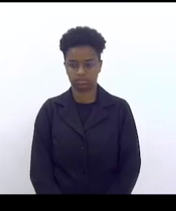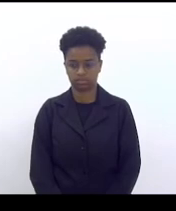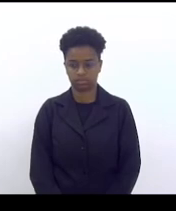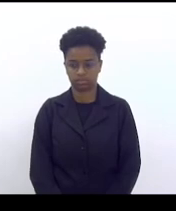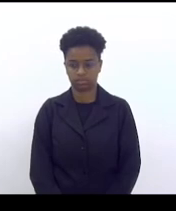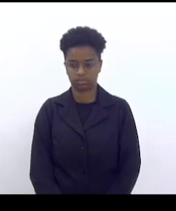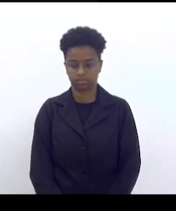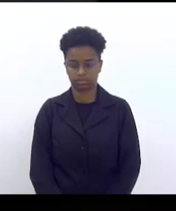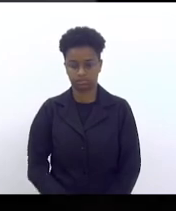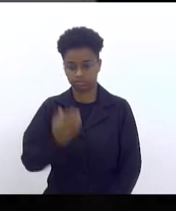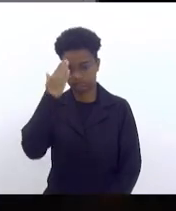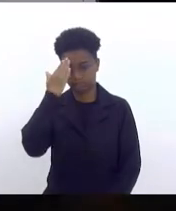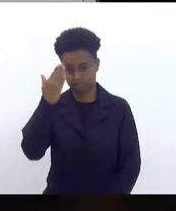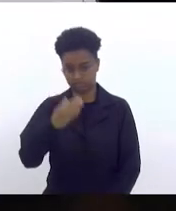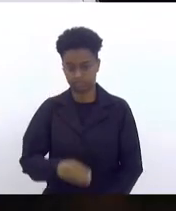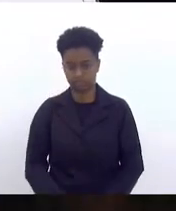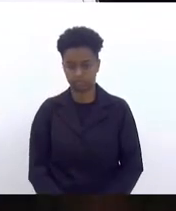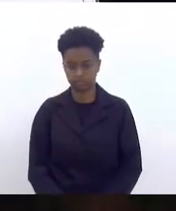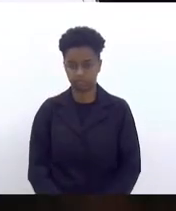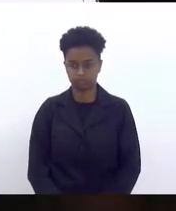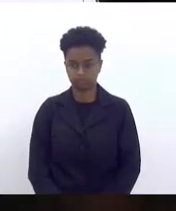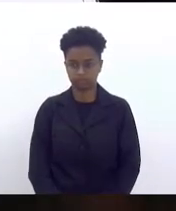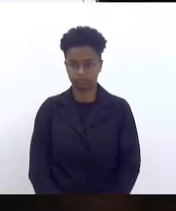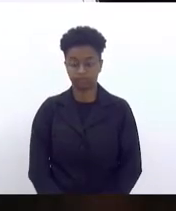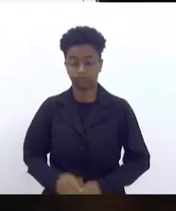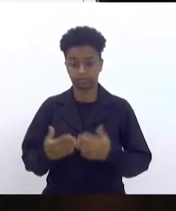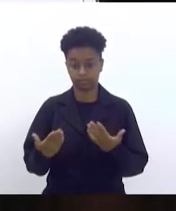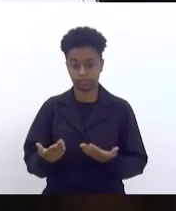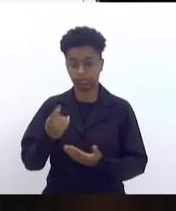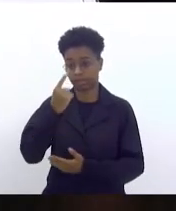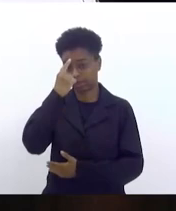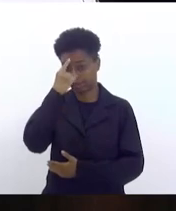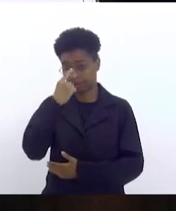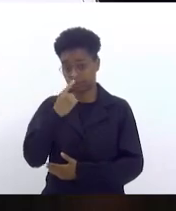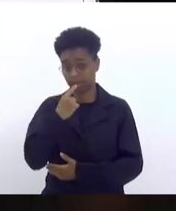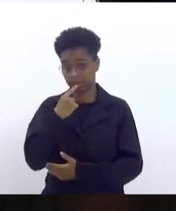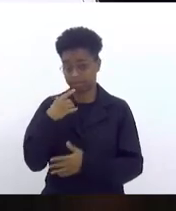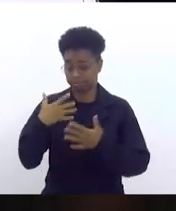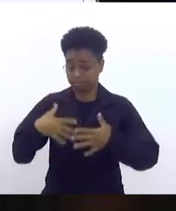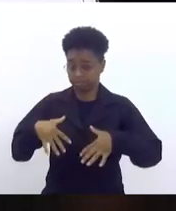Muito obrigado bom são imagens aterradoras